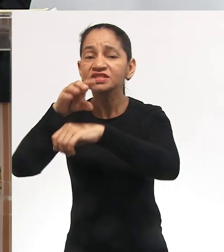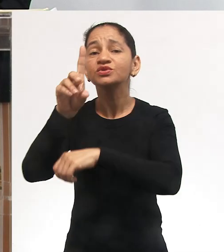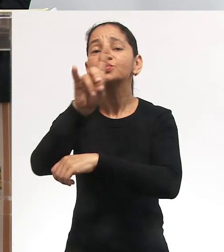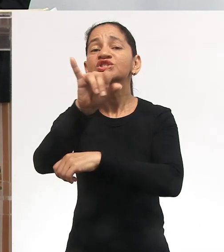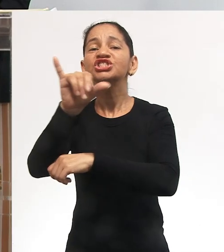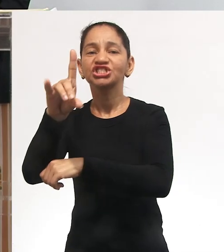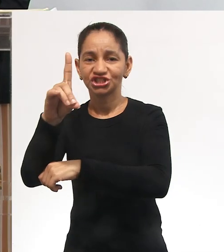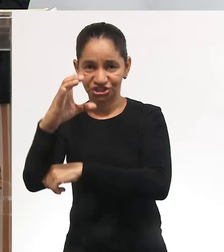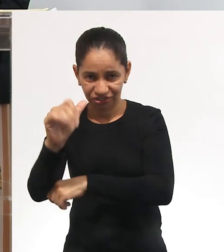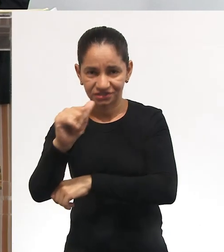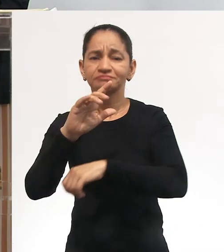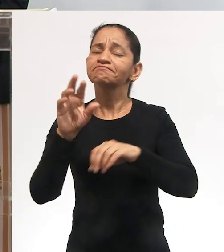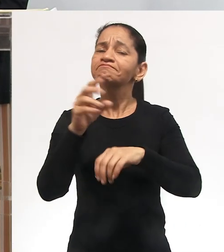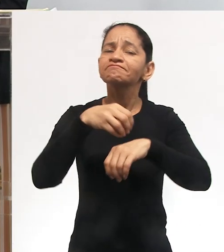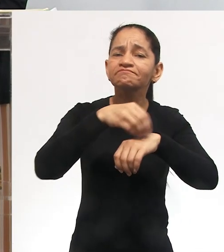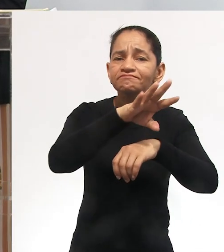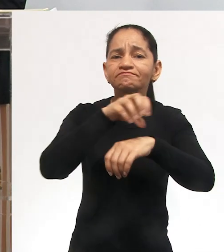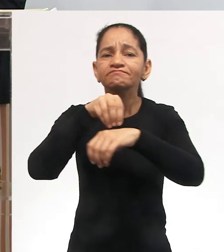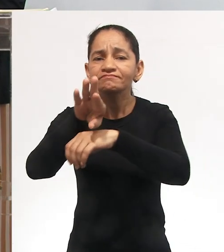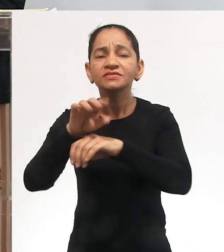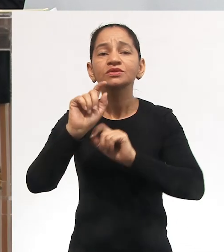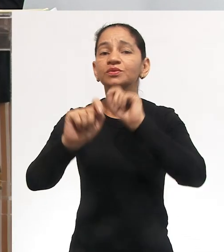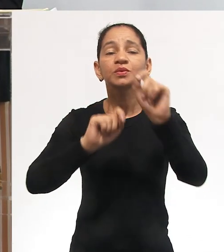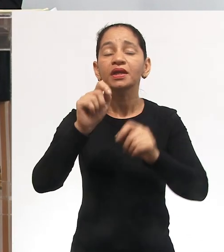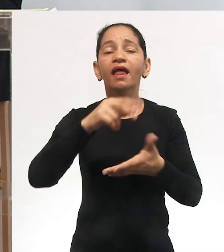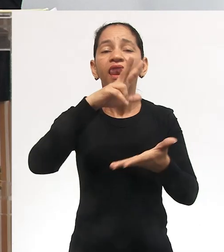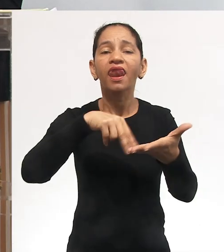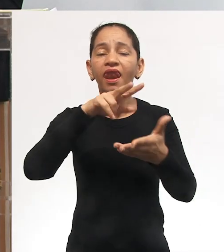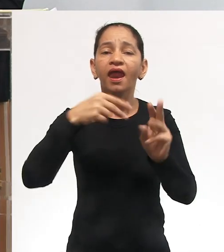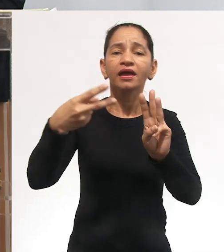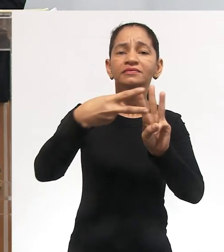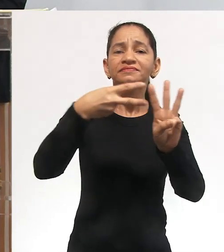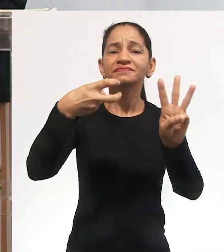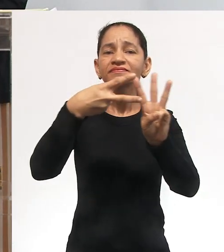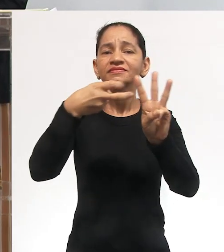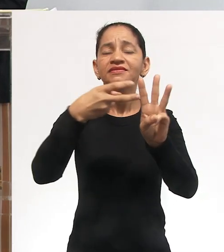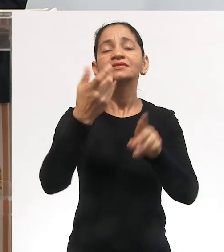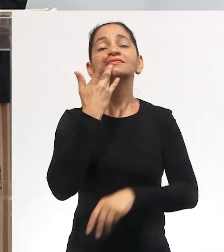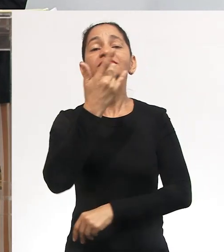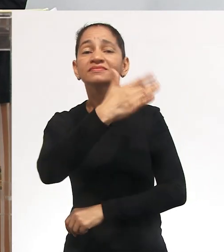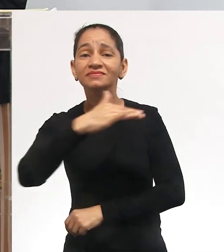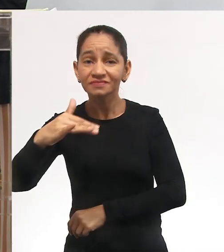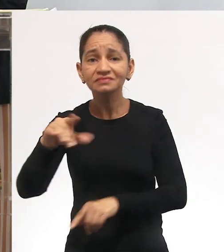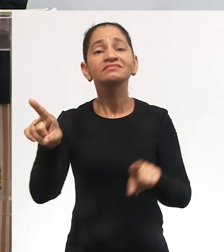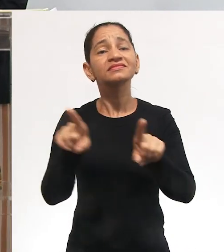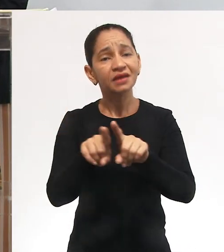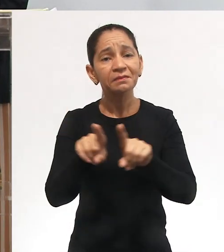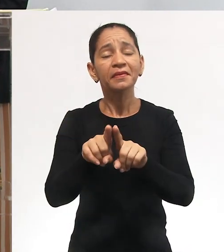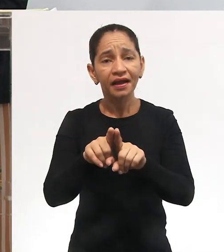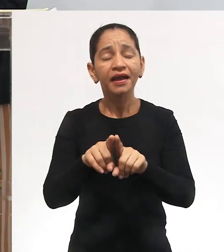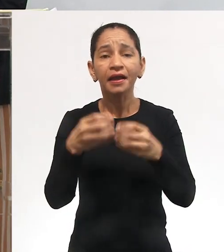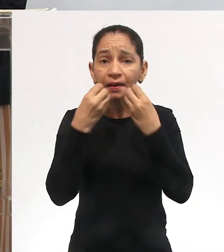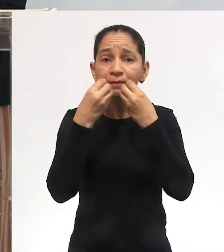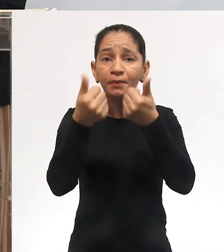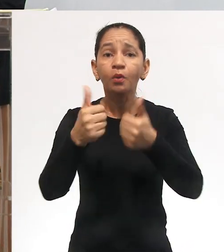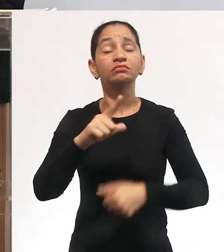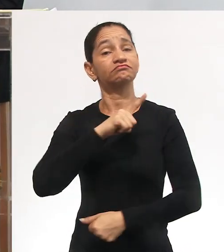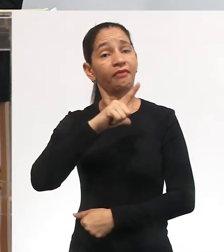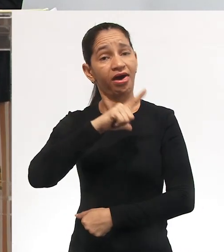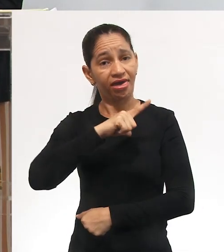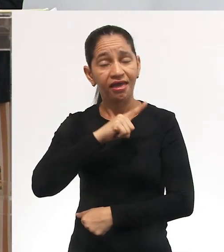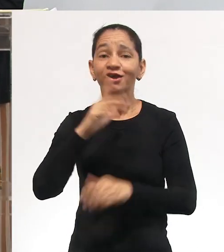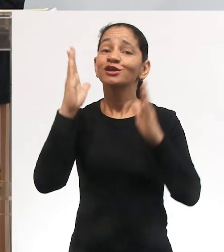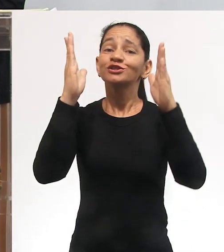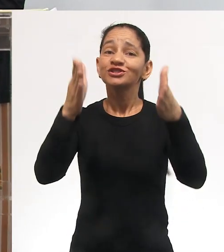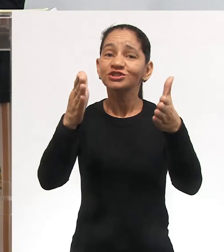é a utilização dessa literatura indígena, dessa literatura infantil e juvenil indígena, que existe e